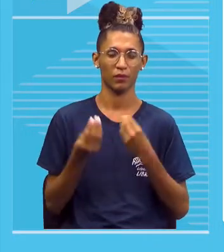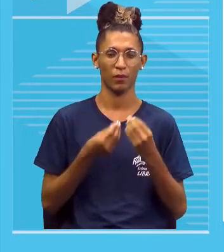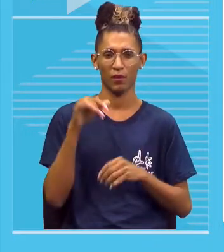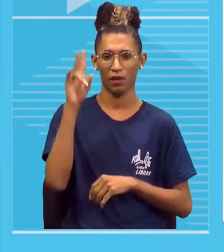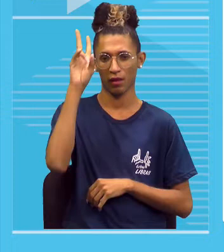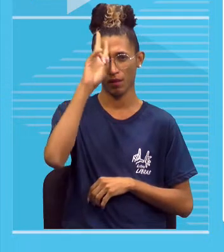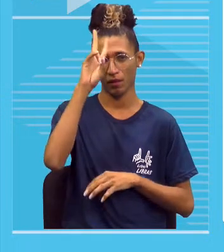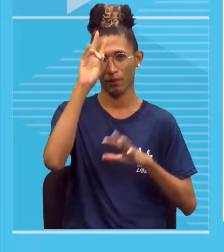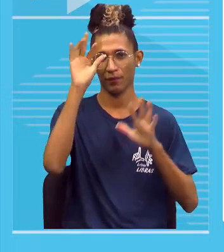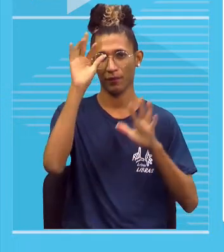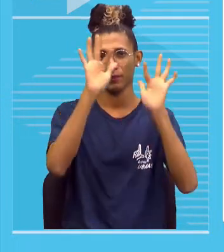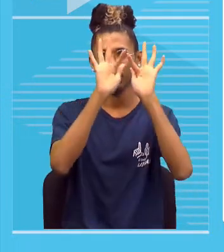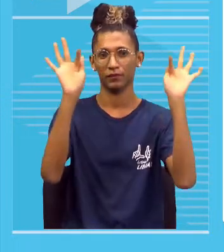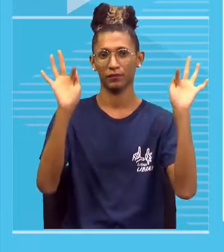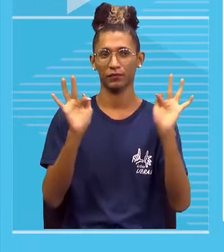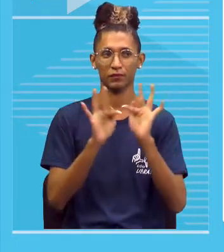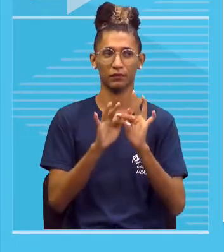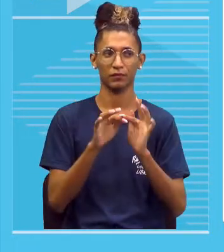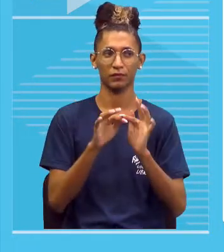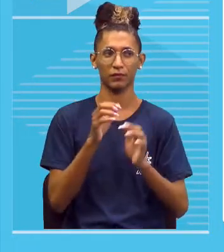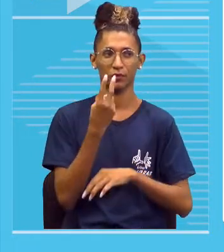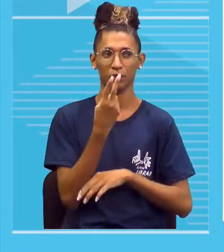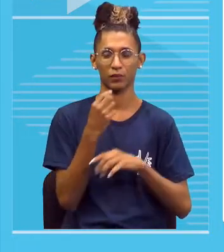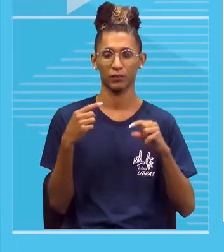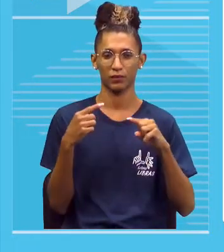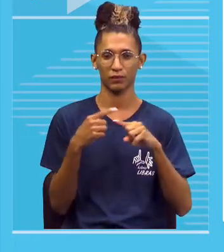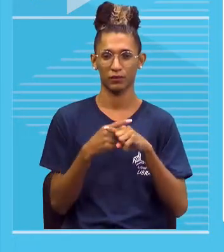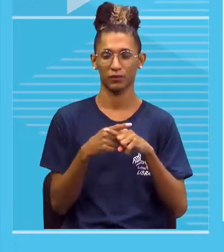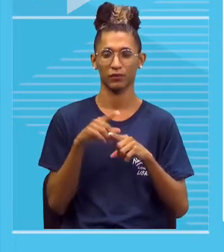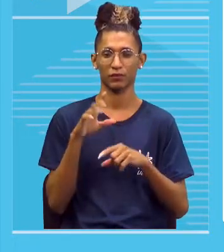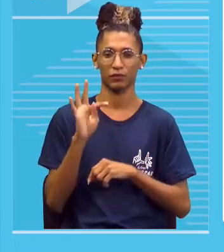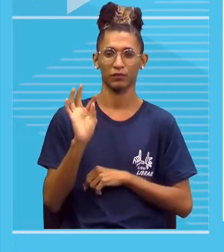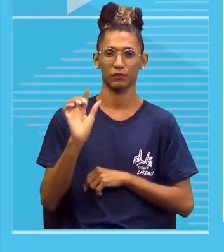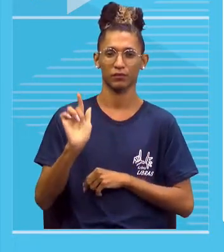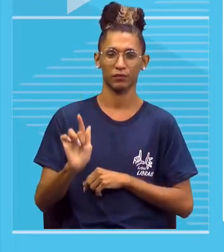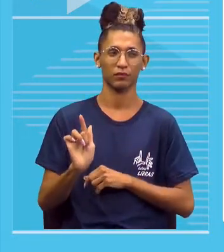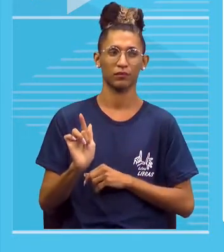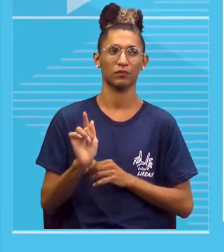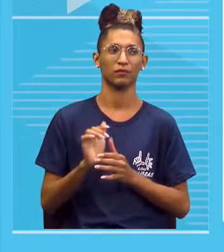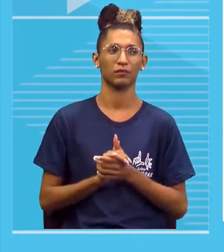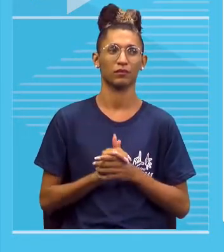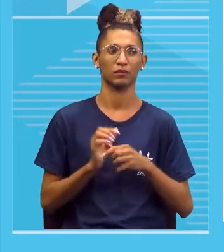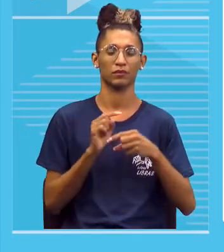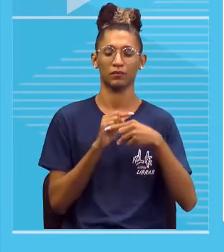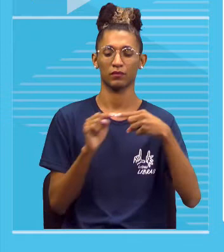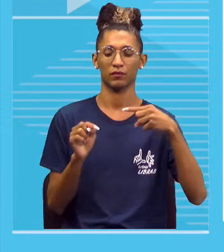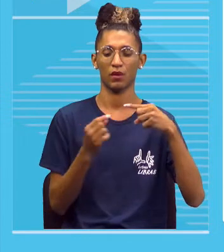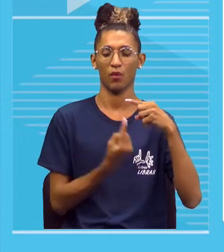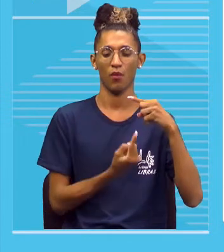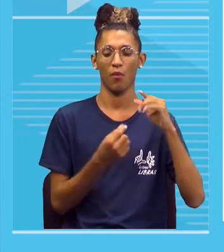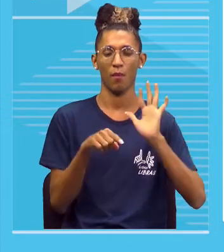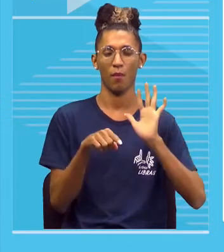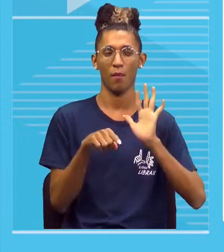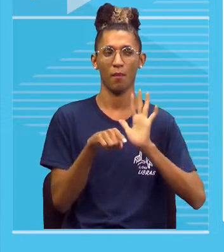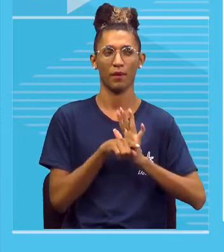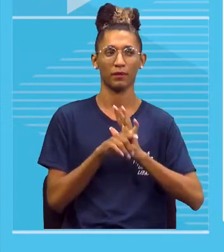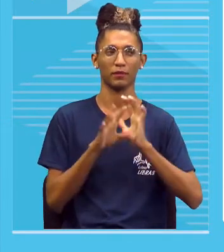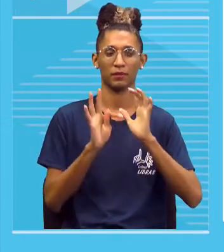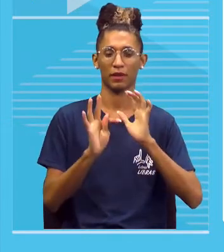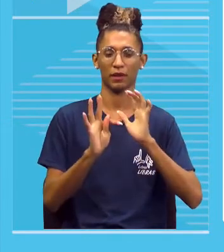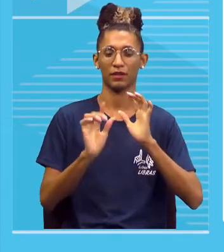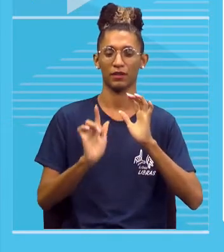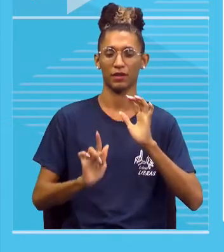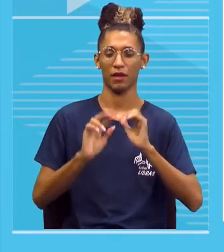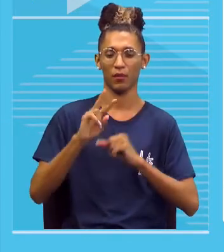duas vezes a tangente de x sobre um menos a tangente ao